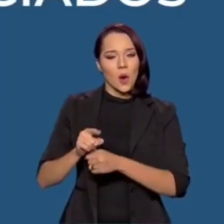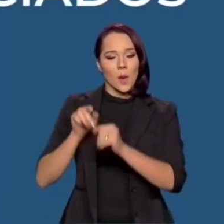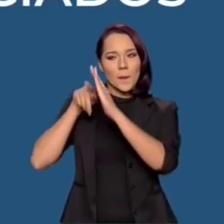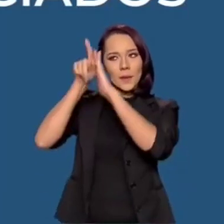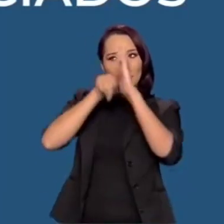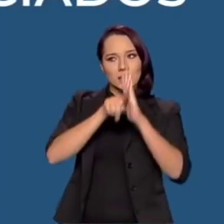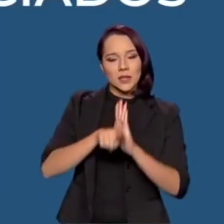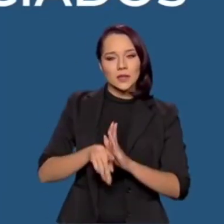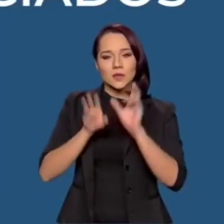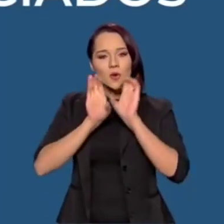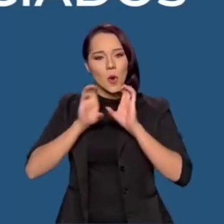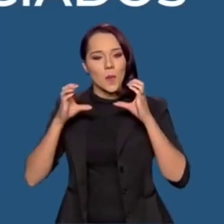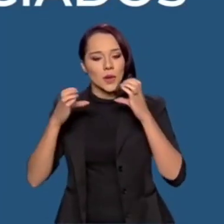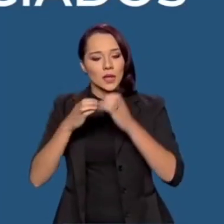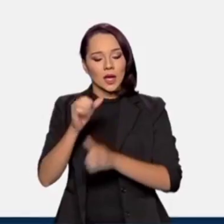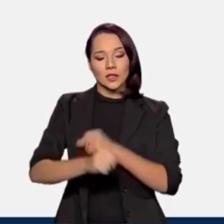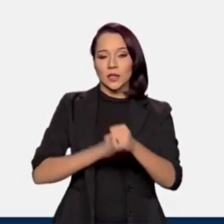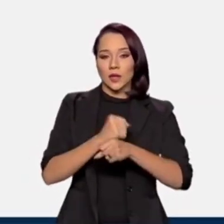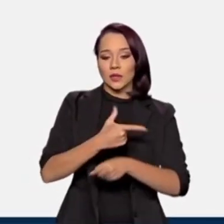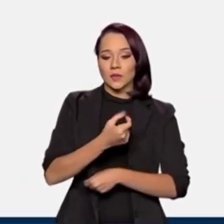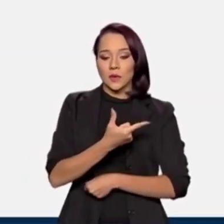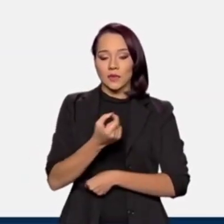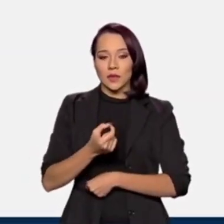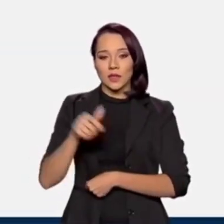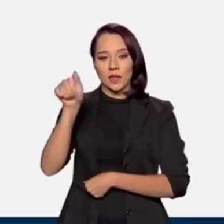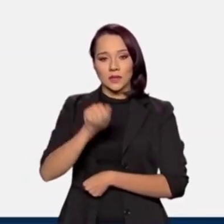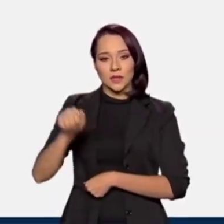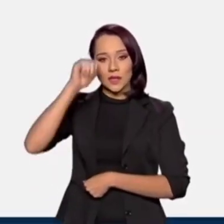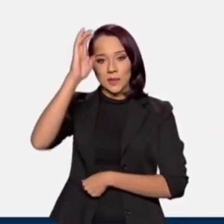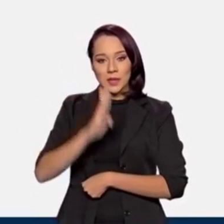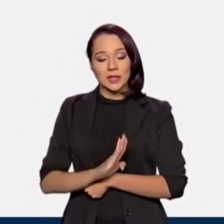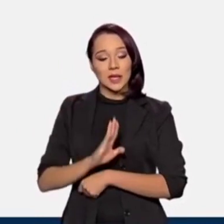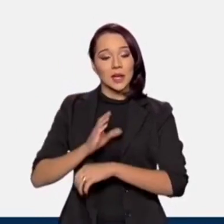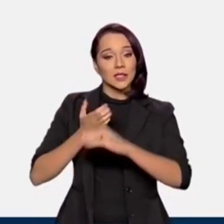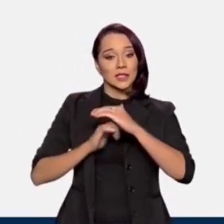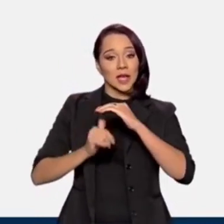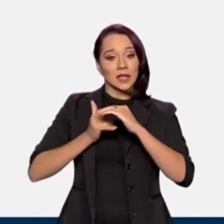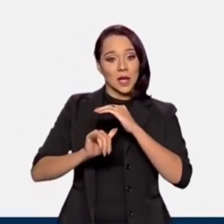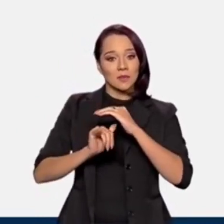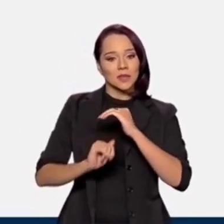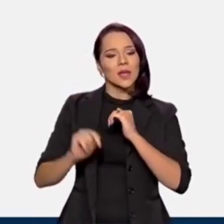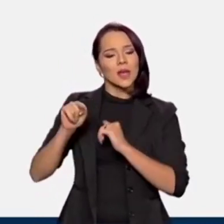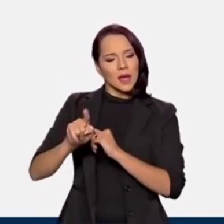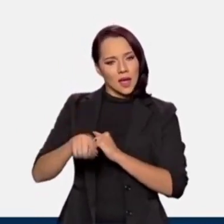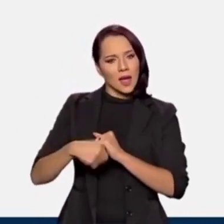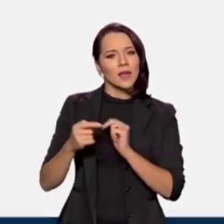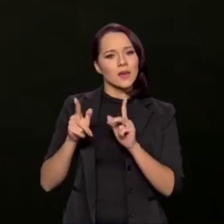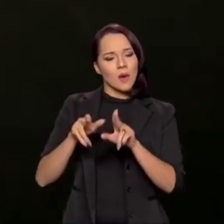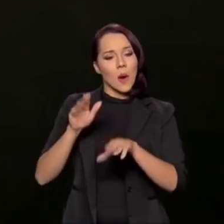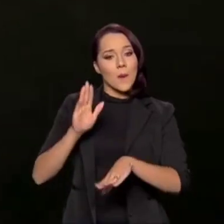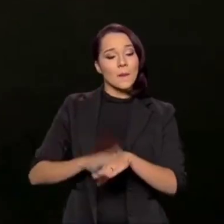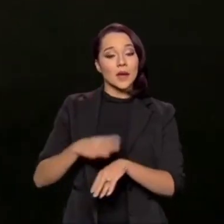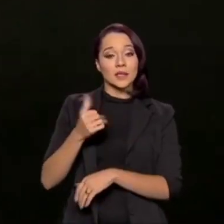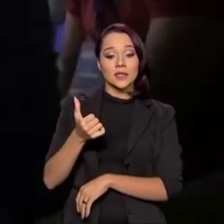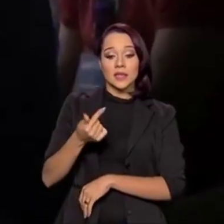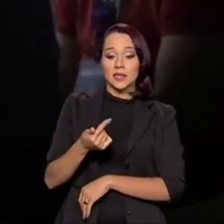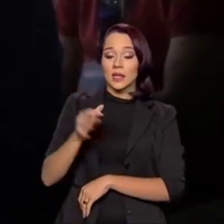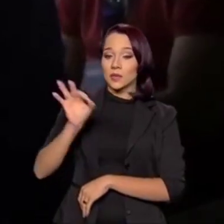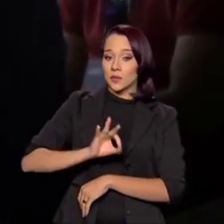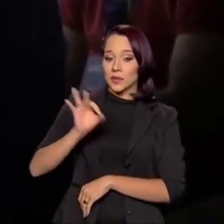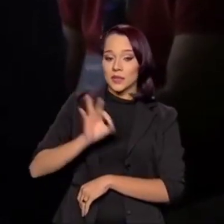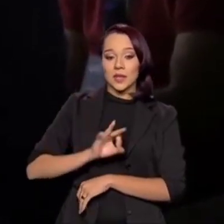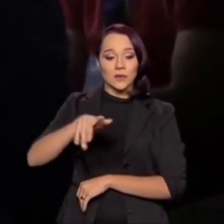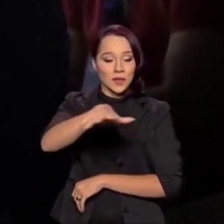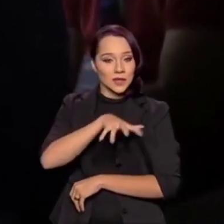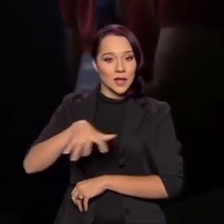mapeamento de comunidades 2020 da Associação Brasileira de Startups, elas correspondem a mais de 17%